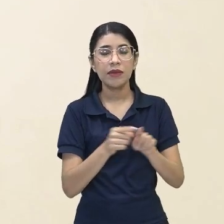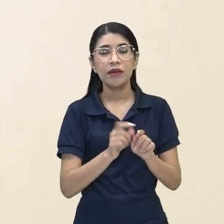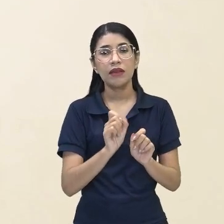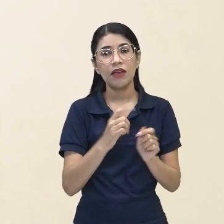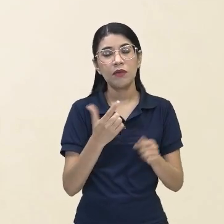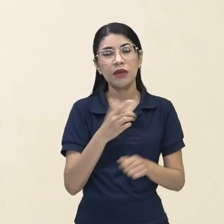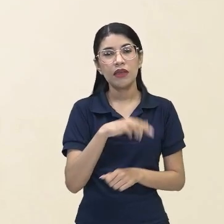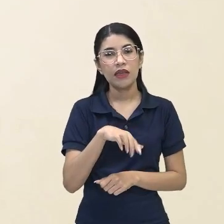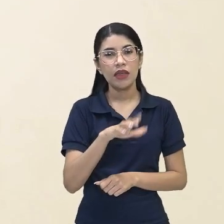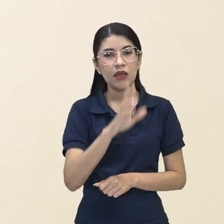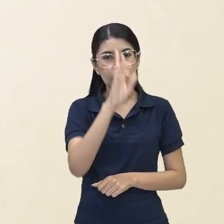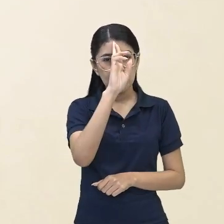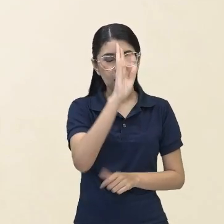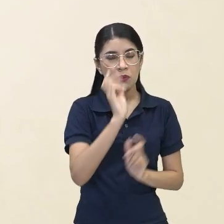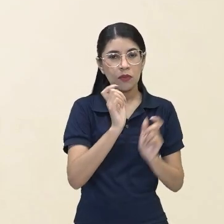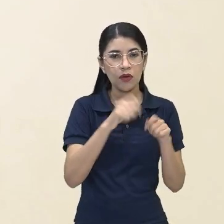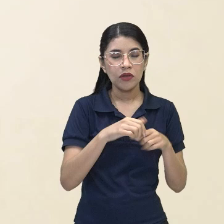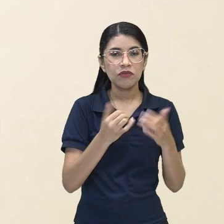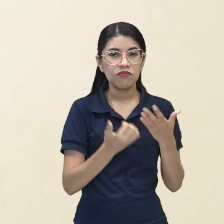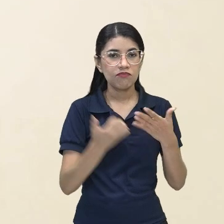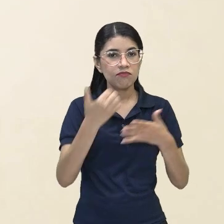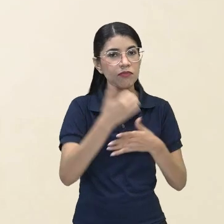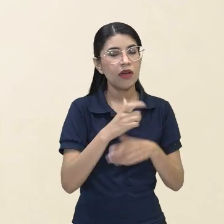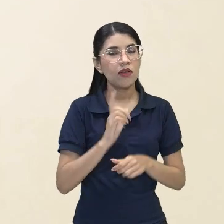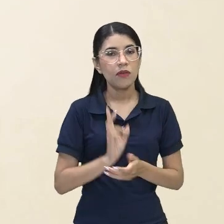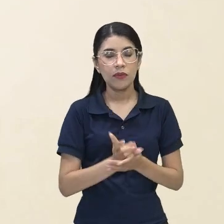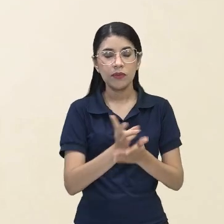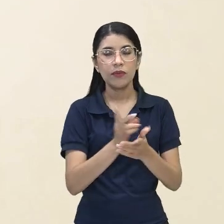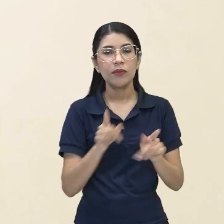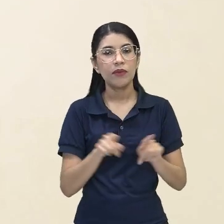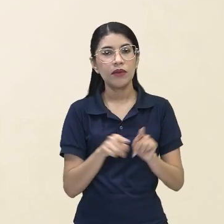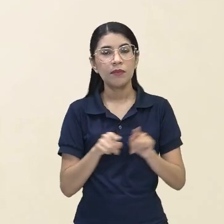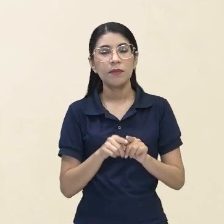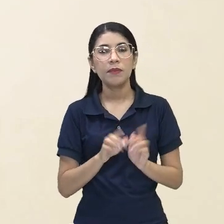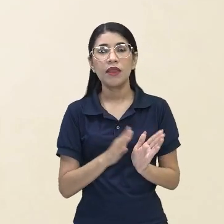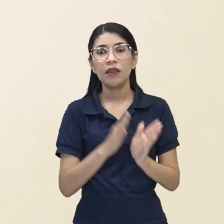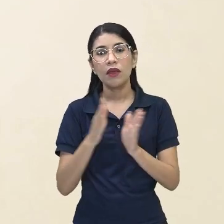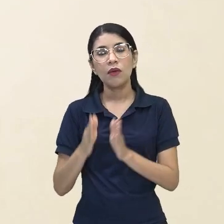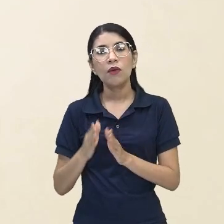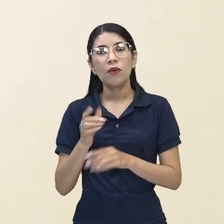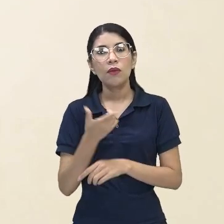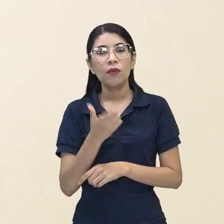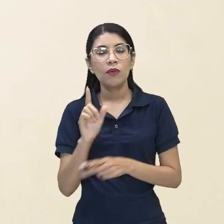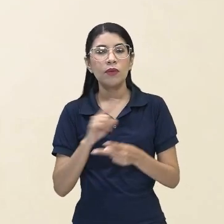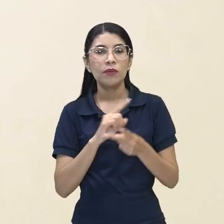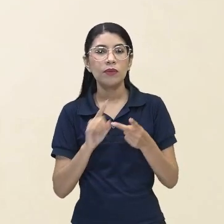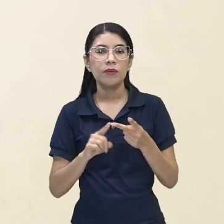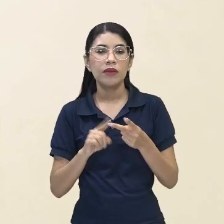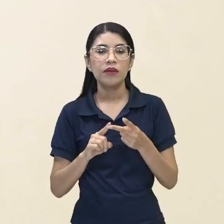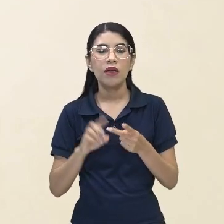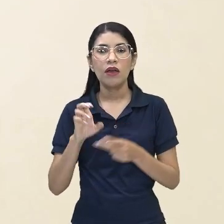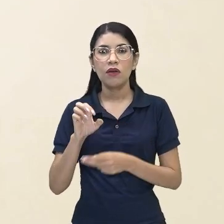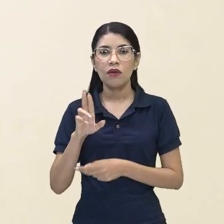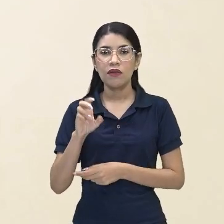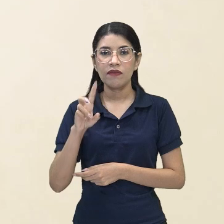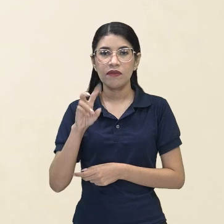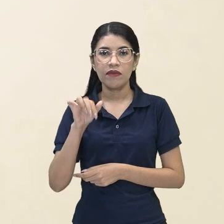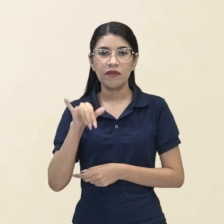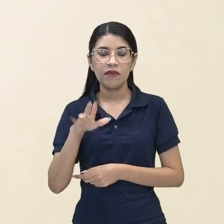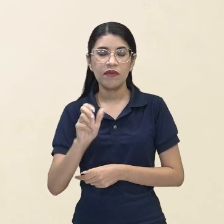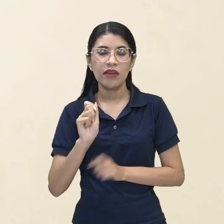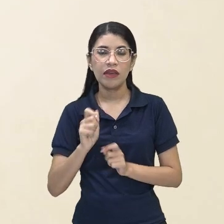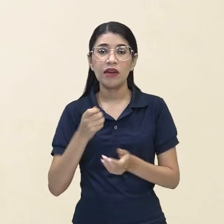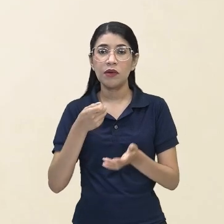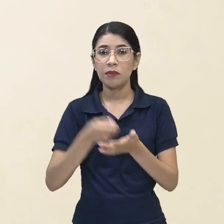feudal tivesse o seu privilégio mantido. E também a gente viu que existia ali a corvéia, que era a obrigação